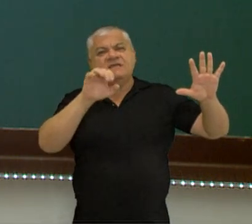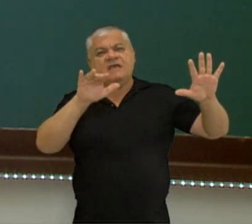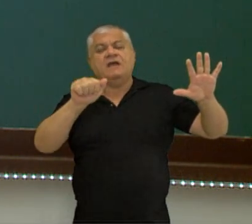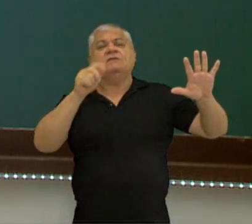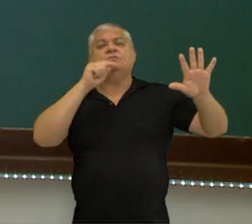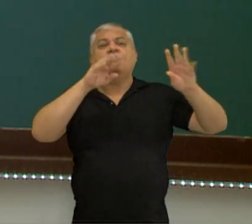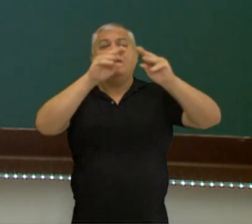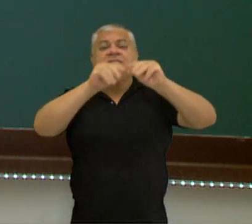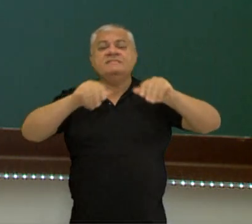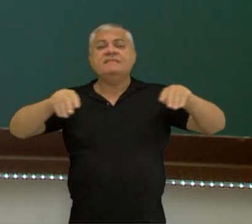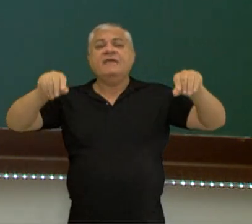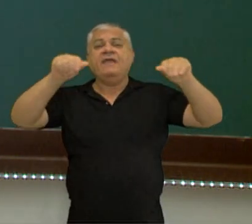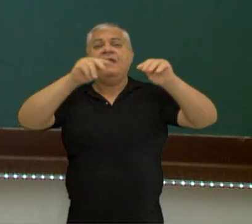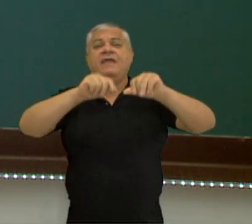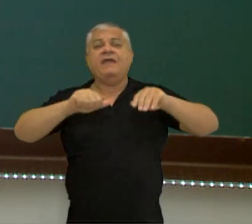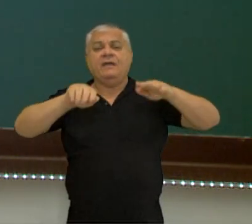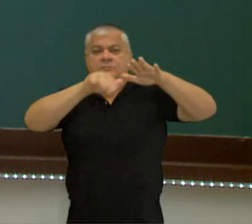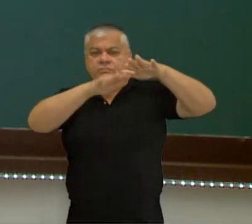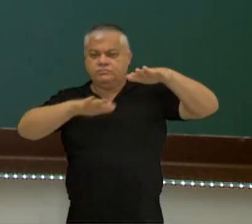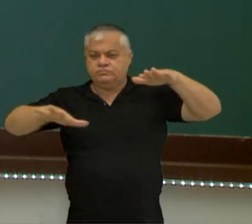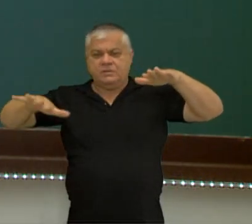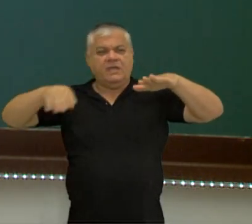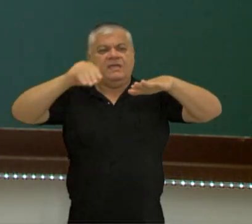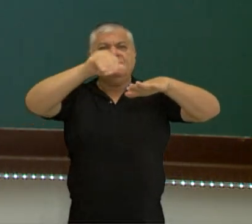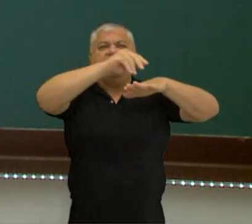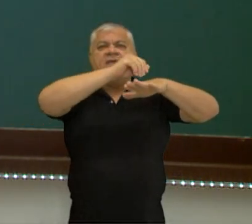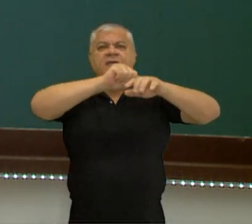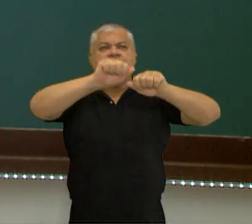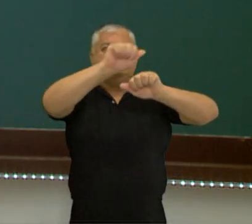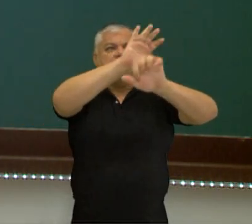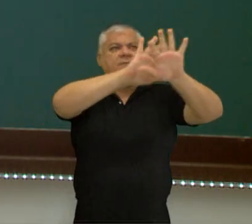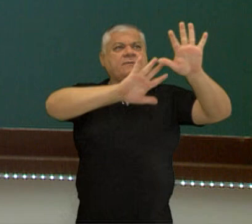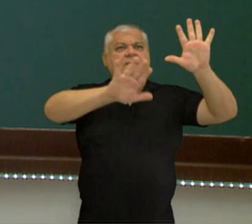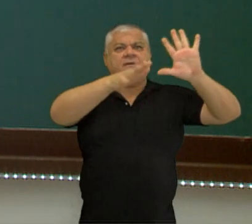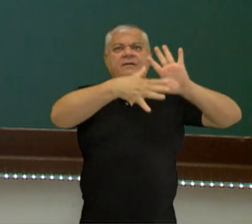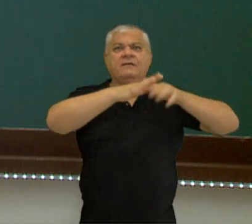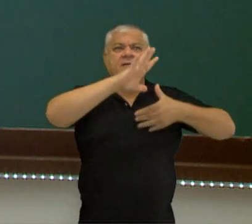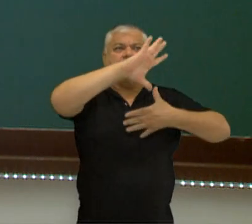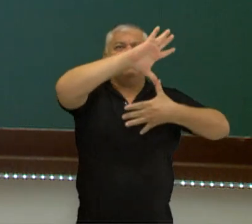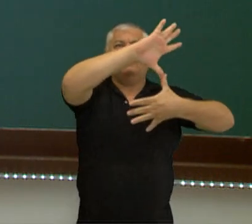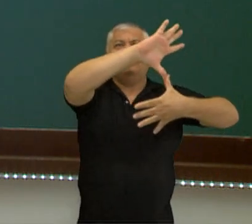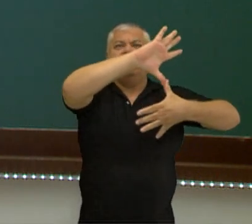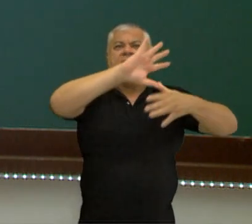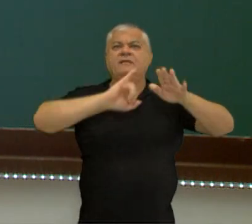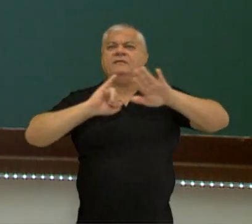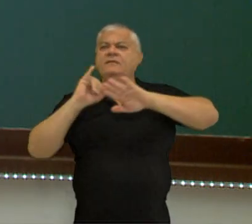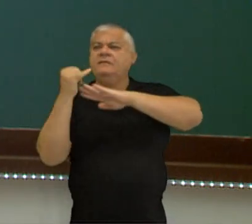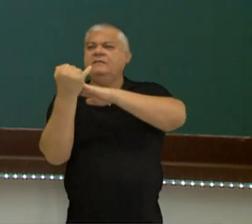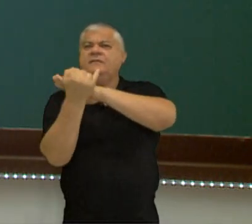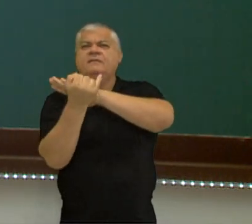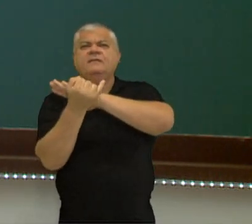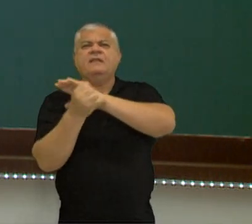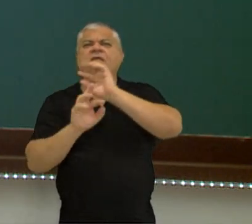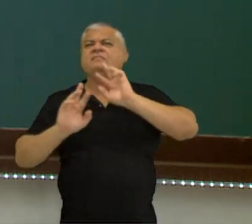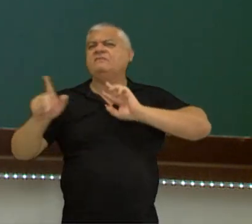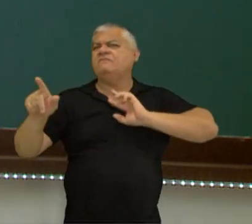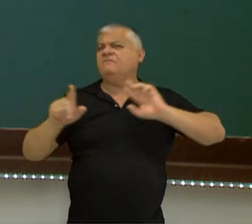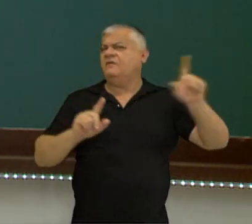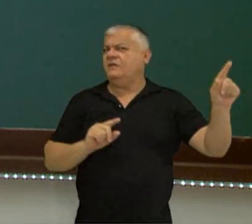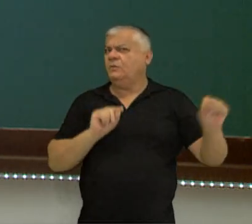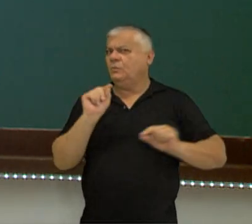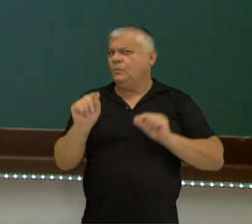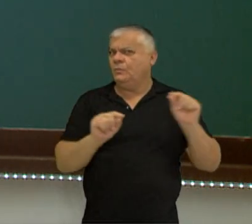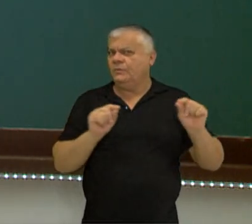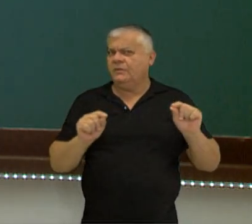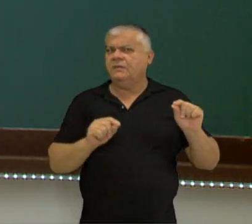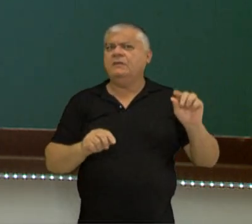terras emersas, são formadas por continentes ou ilhas. Qual é a diferença do continente e da ilha? É